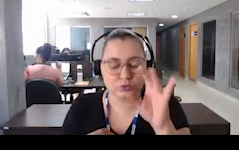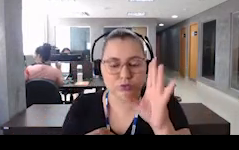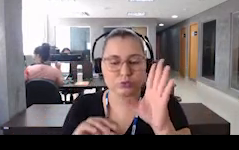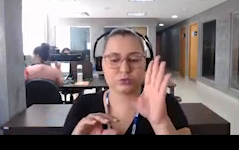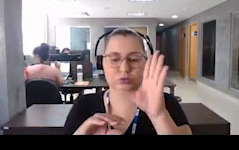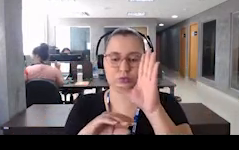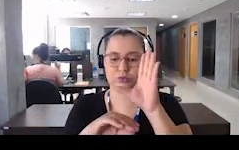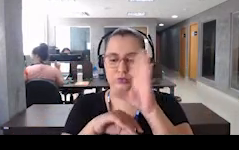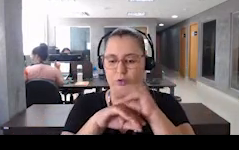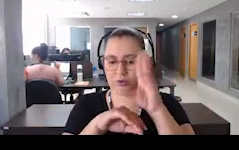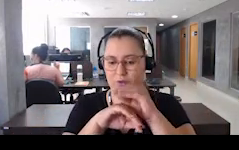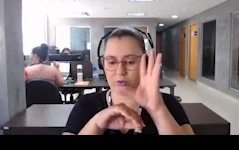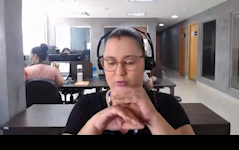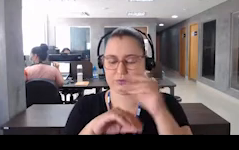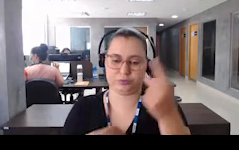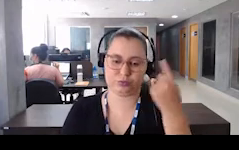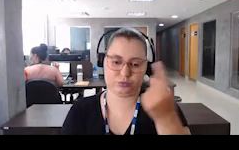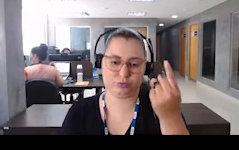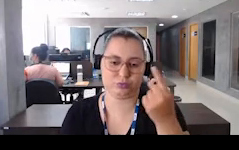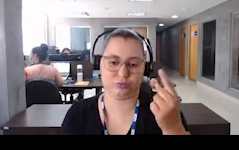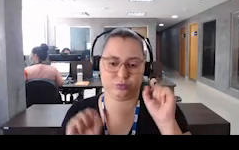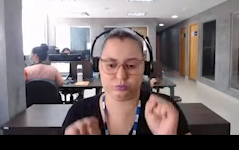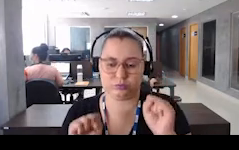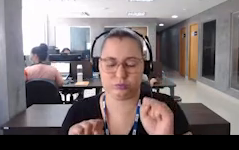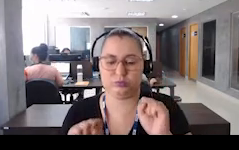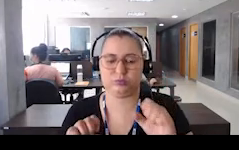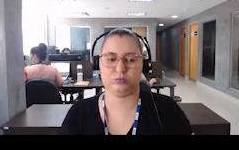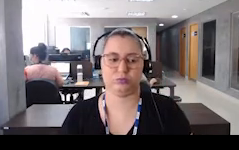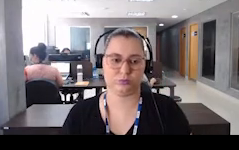foto individual, que eu vou analisar também. Tudo bem?